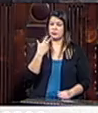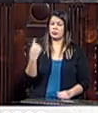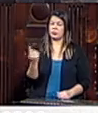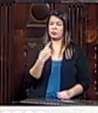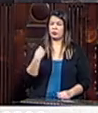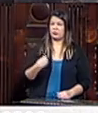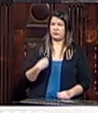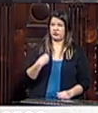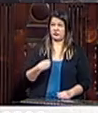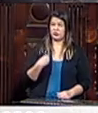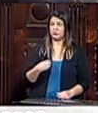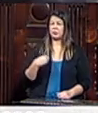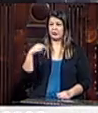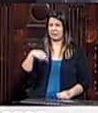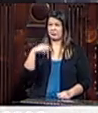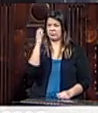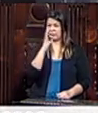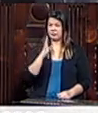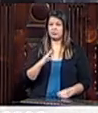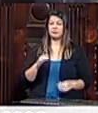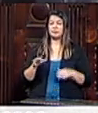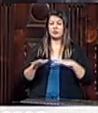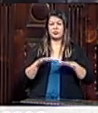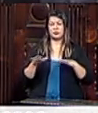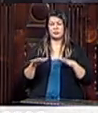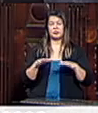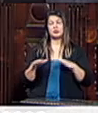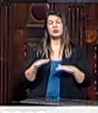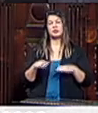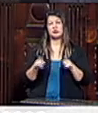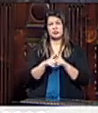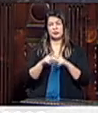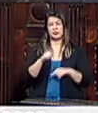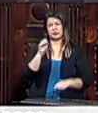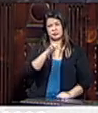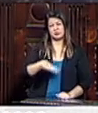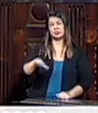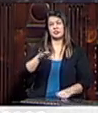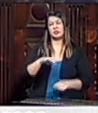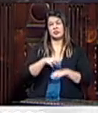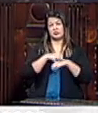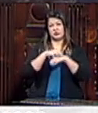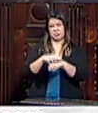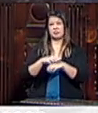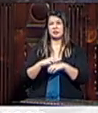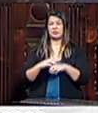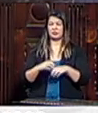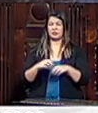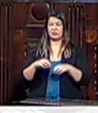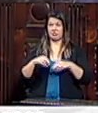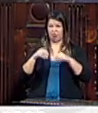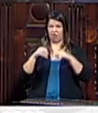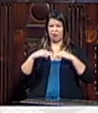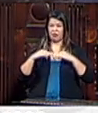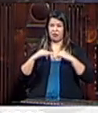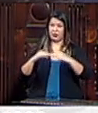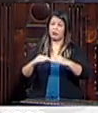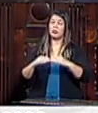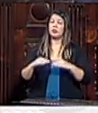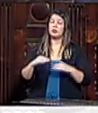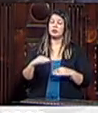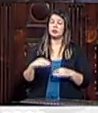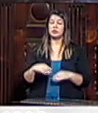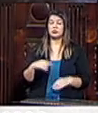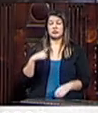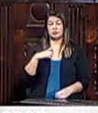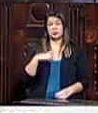uma movimentação em direção à Agência Nacional de Transportes Terrestres e ao Ministério dos Transportes, uma vez que